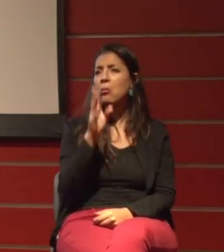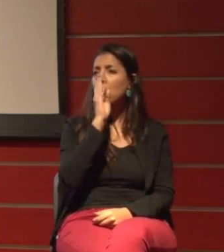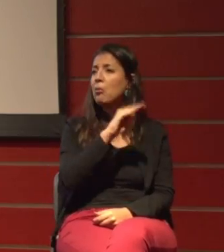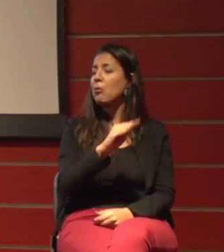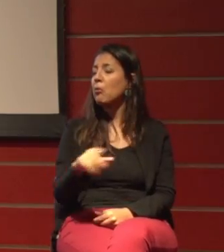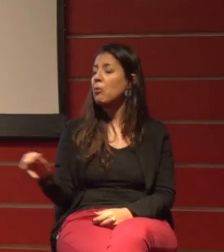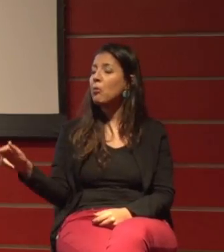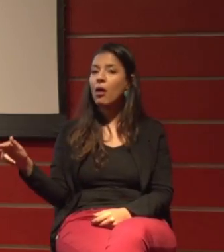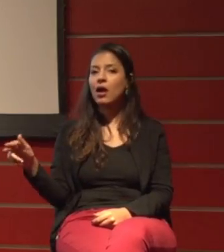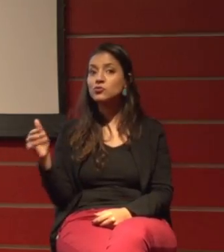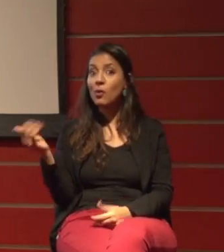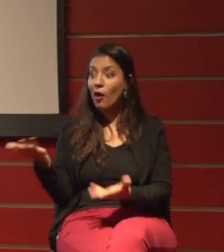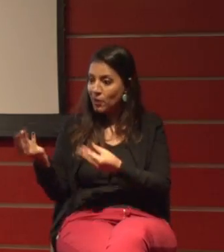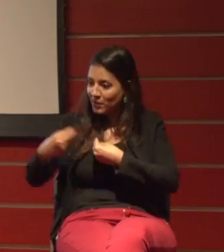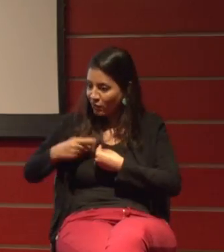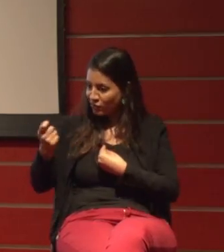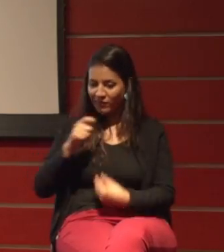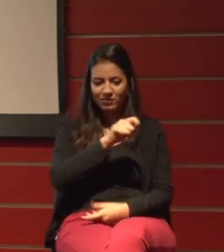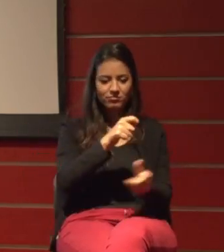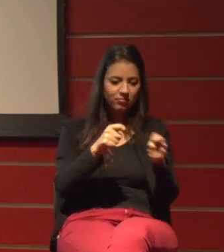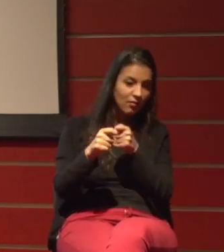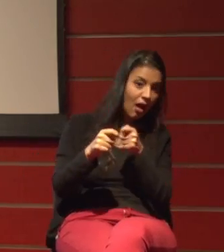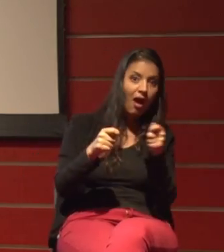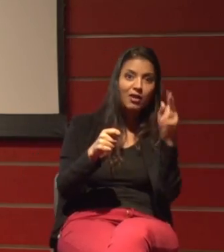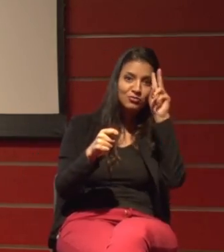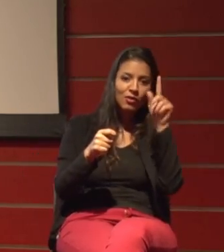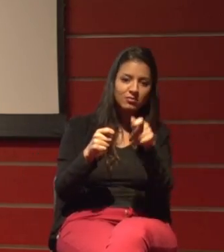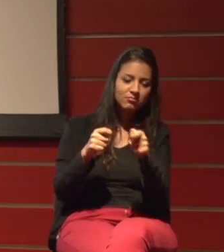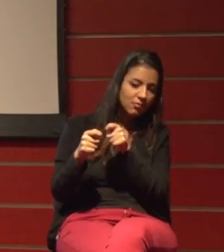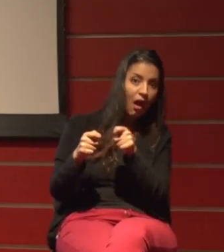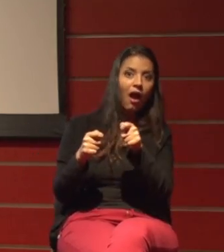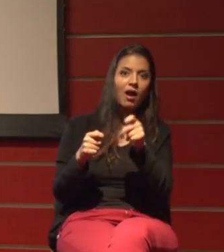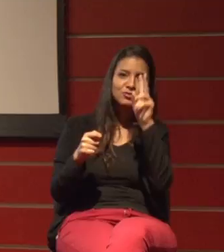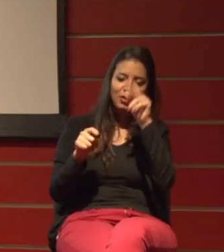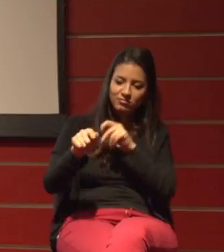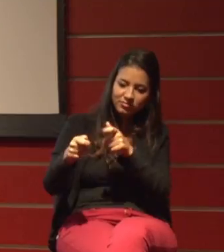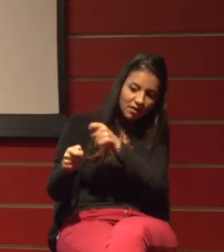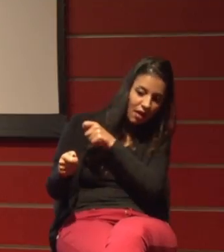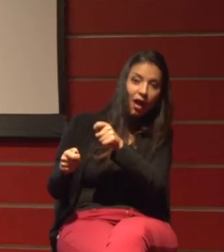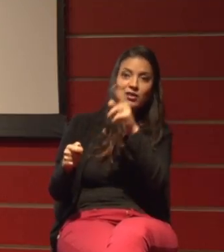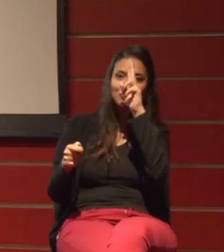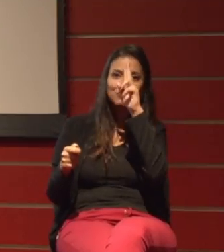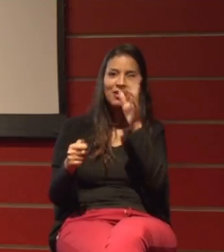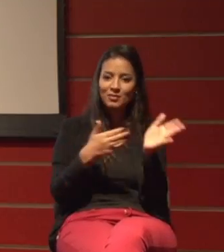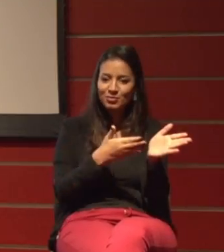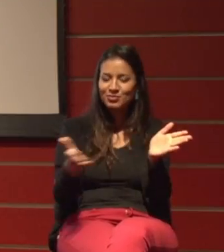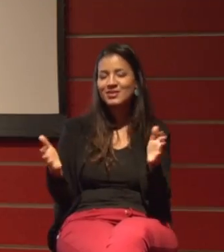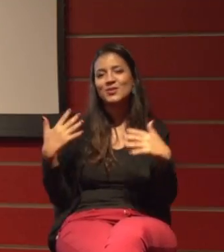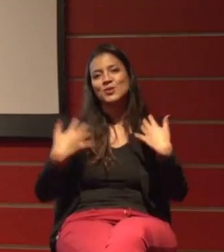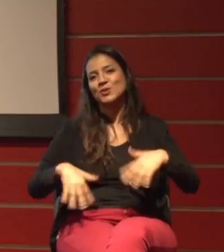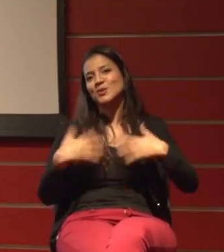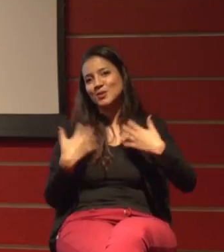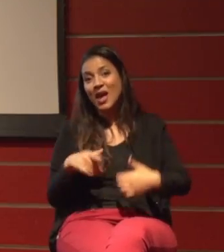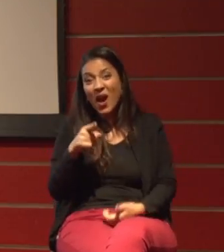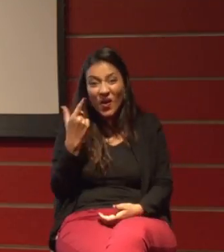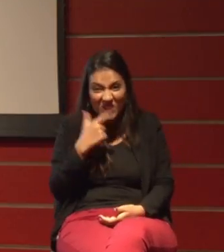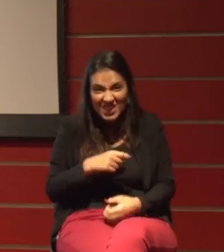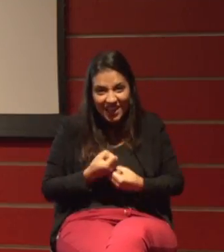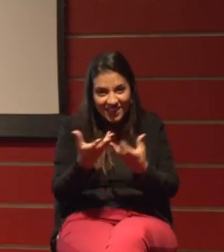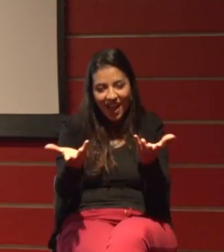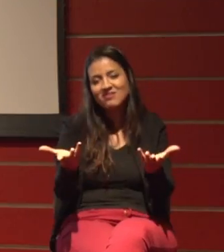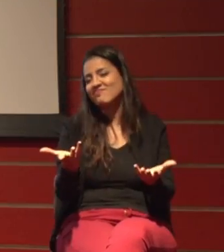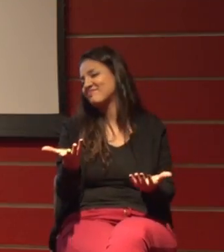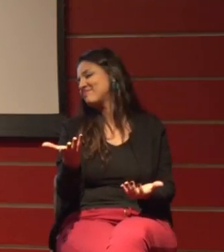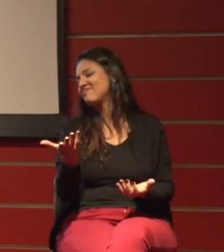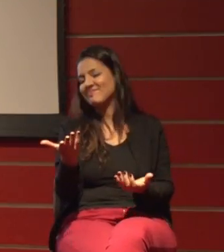tinha uma história né Eh eu acho que quando a gente consegue fazer isso eh é é é é é é o momento pelo